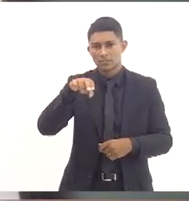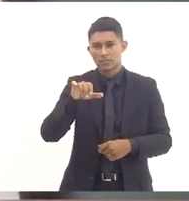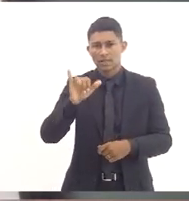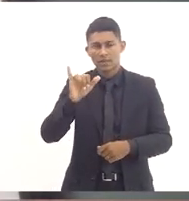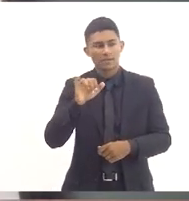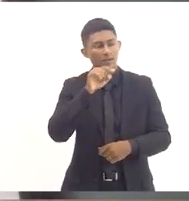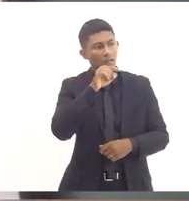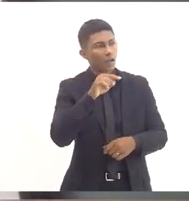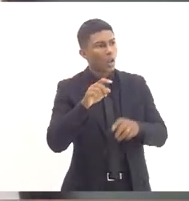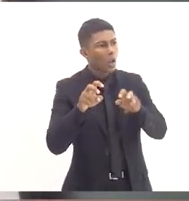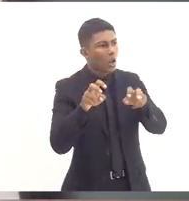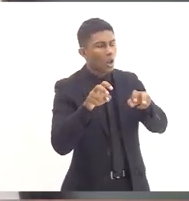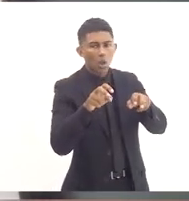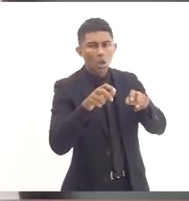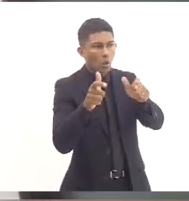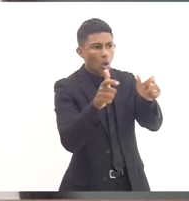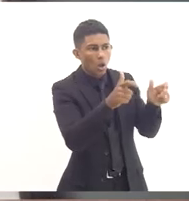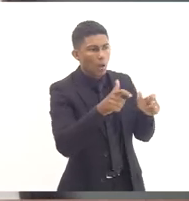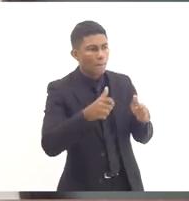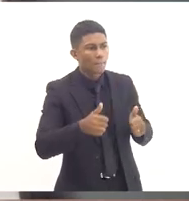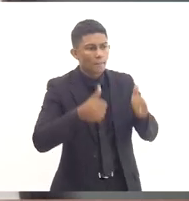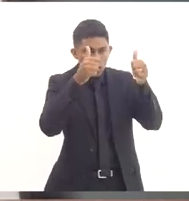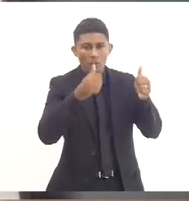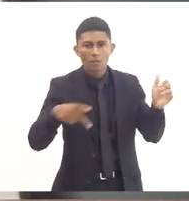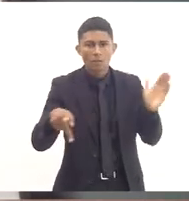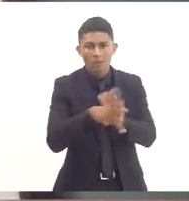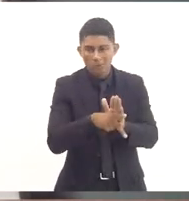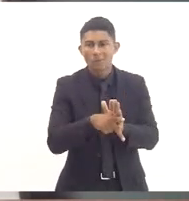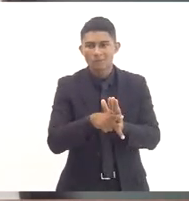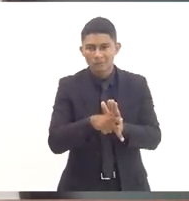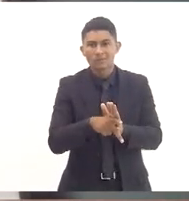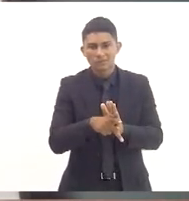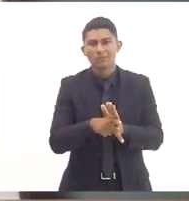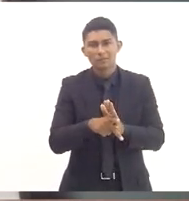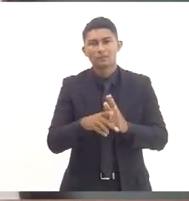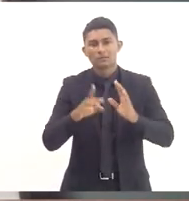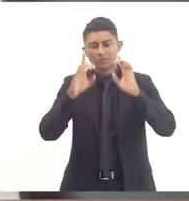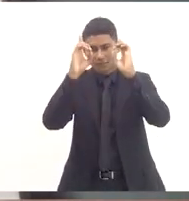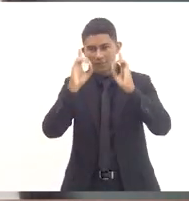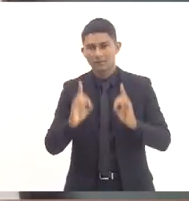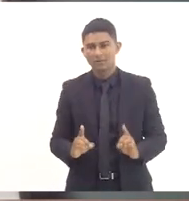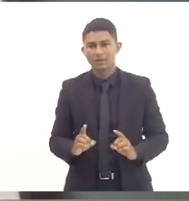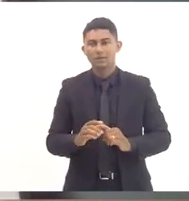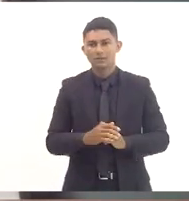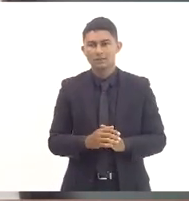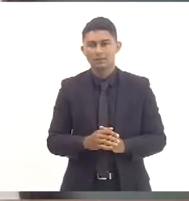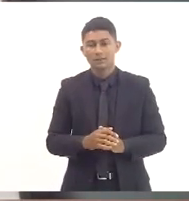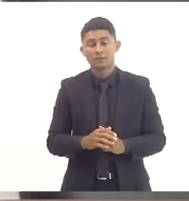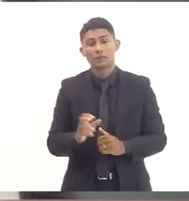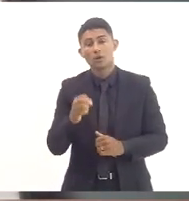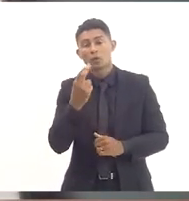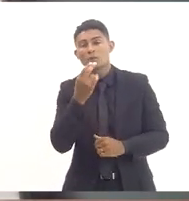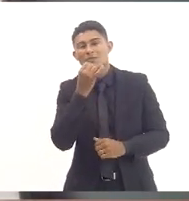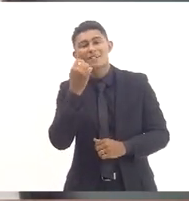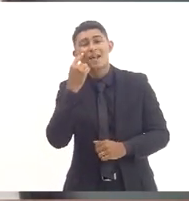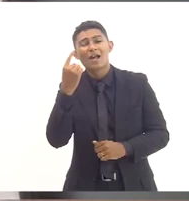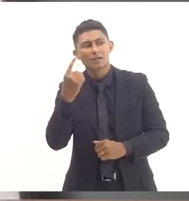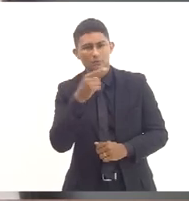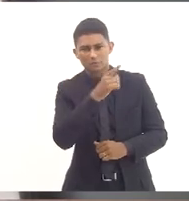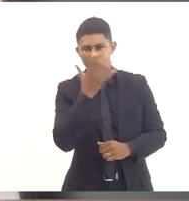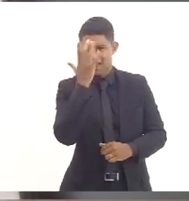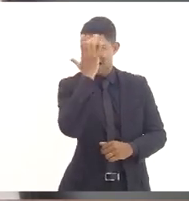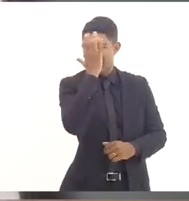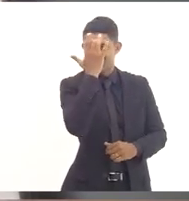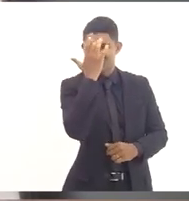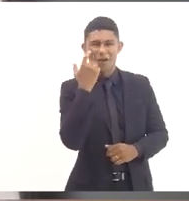deficientes e para os idosos aqui são os piores lugares vídeo no carnaval botão eles lá enfiado no setor 13 e esse ano